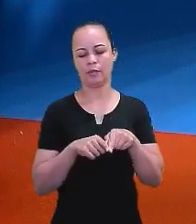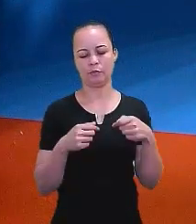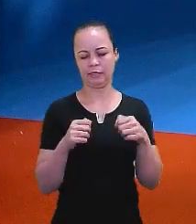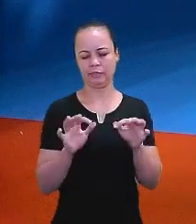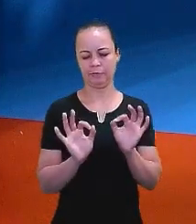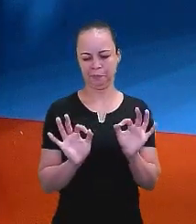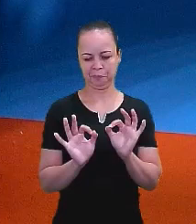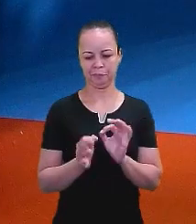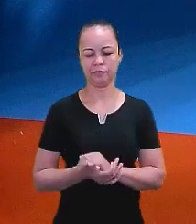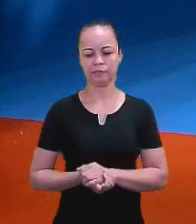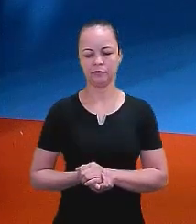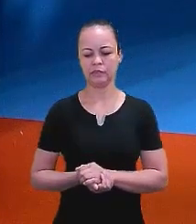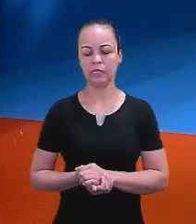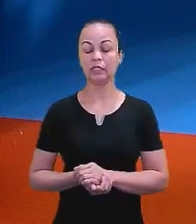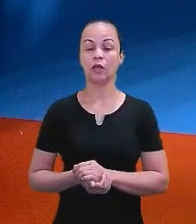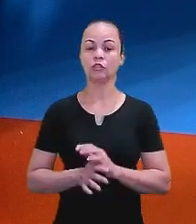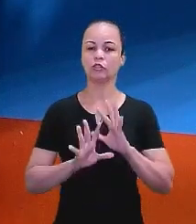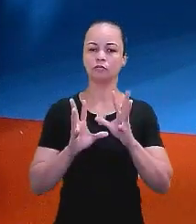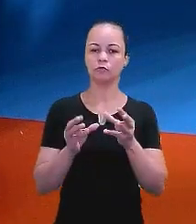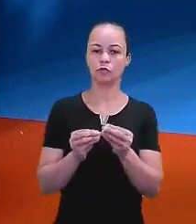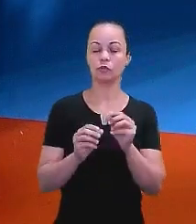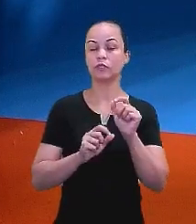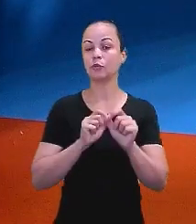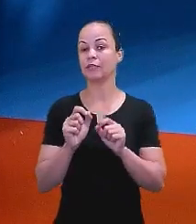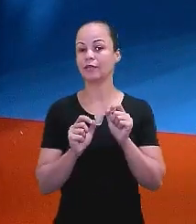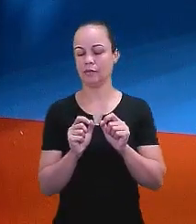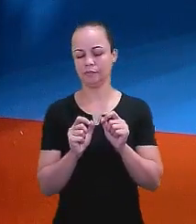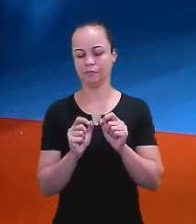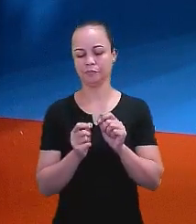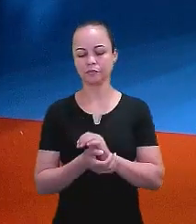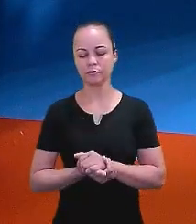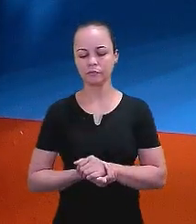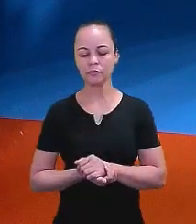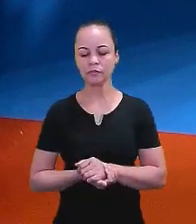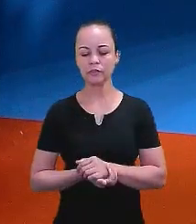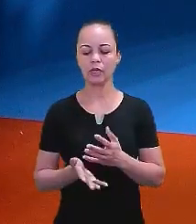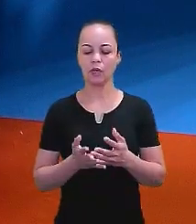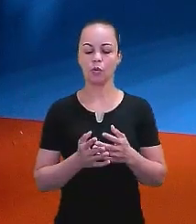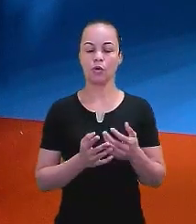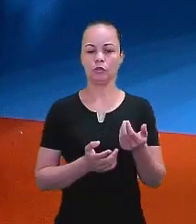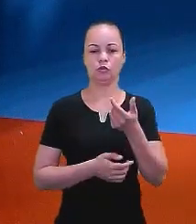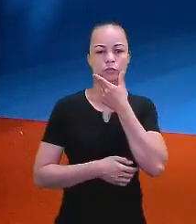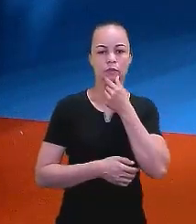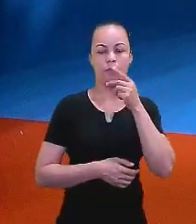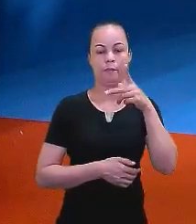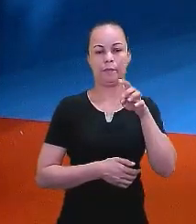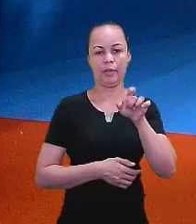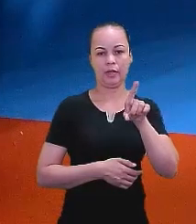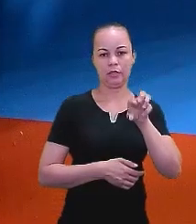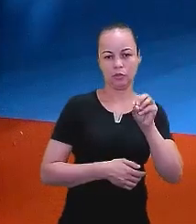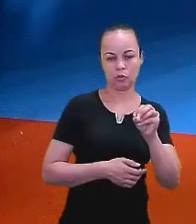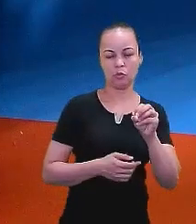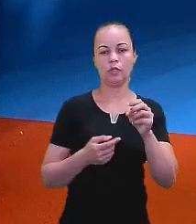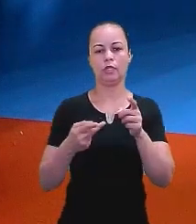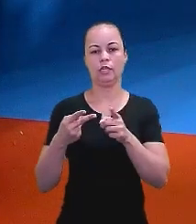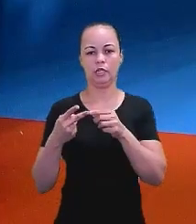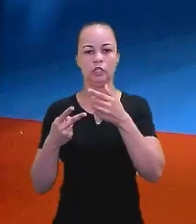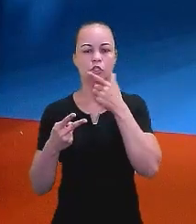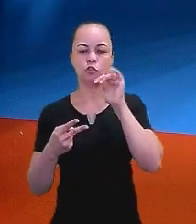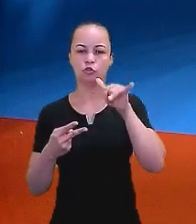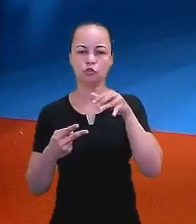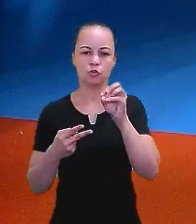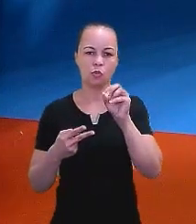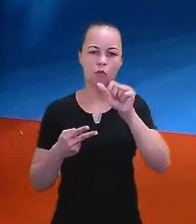mais nada. Então, a gente chega à conclusão, como as frações de Pedro e João são iguais, eles se encontram no mesmo